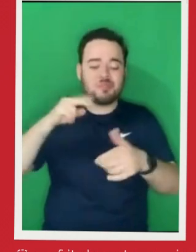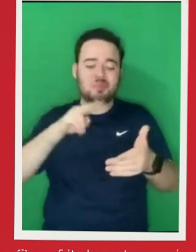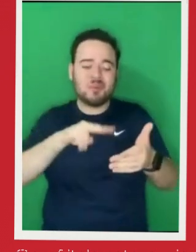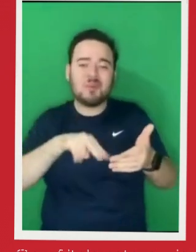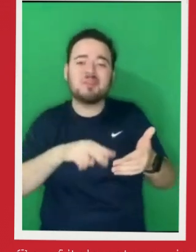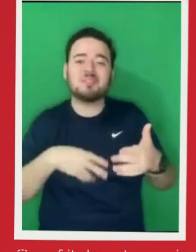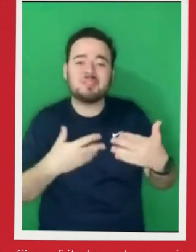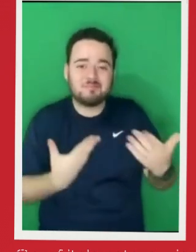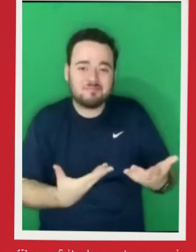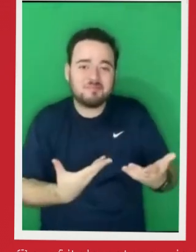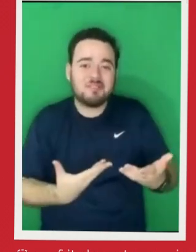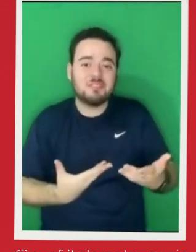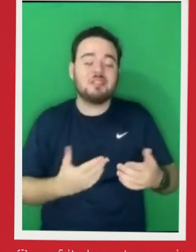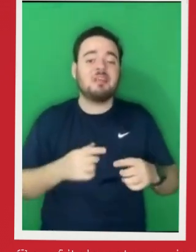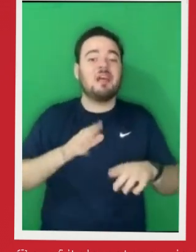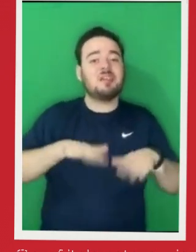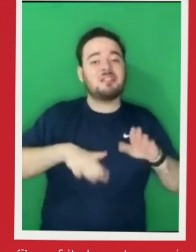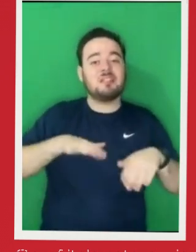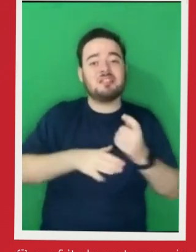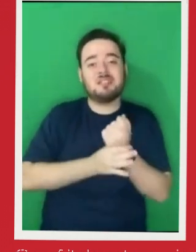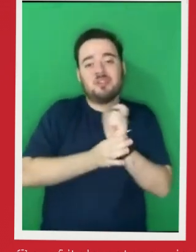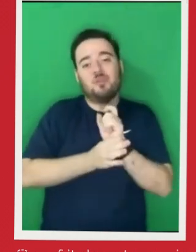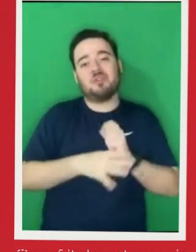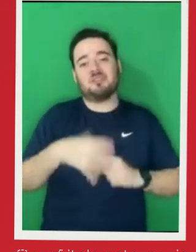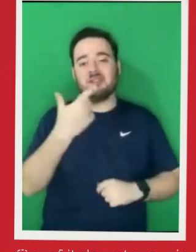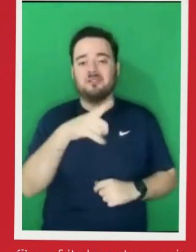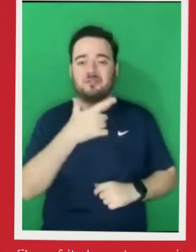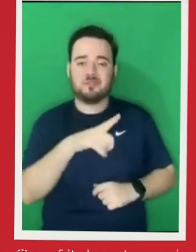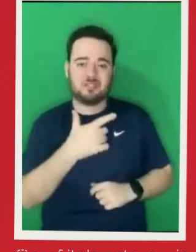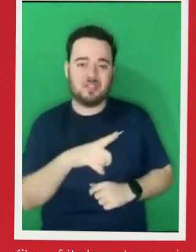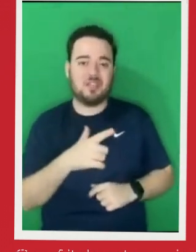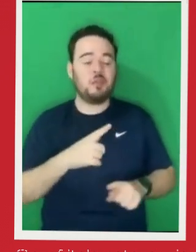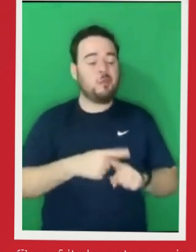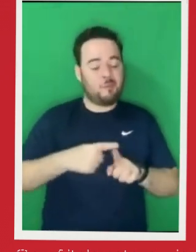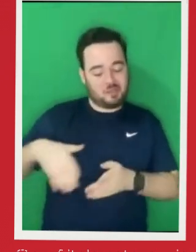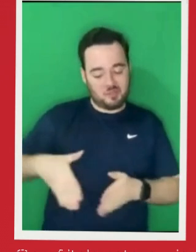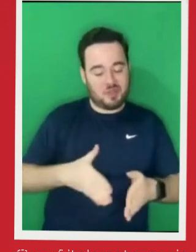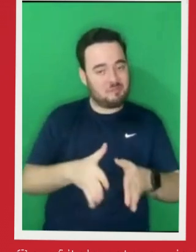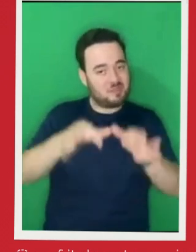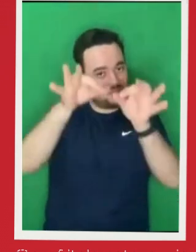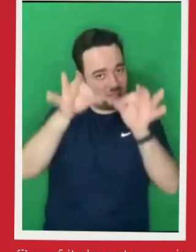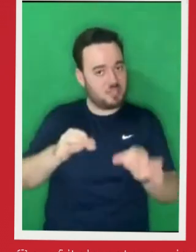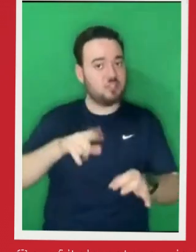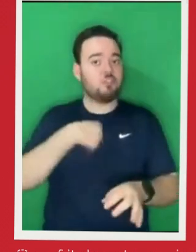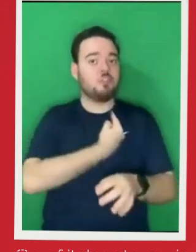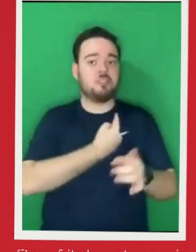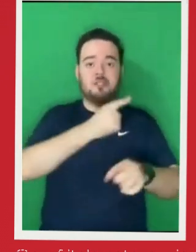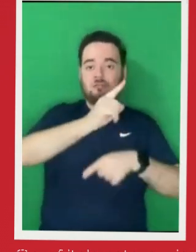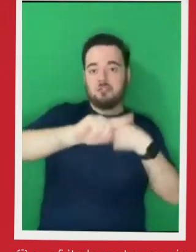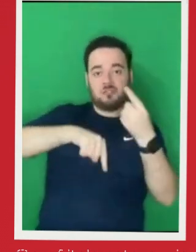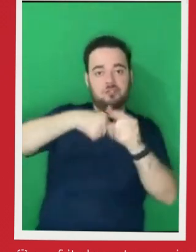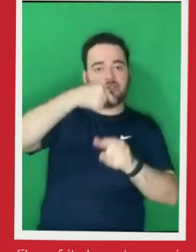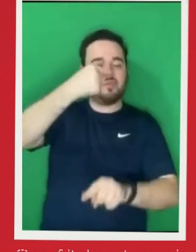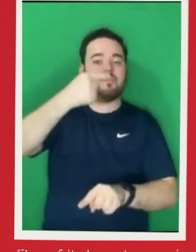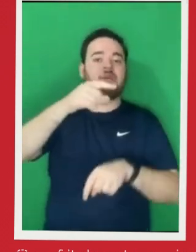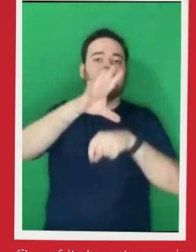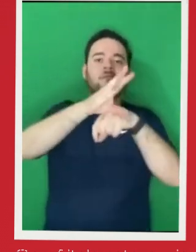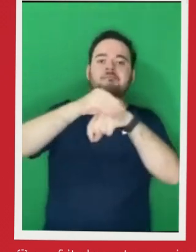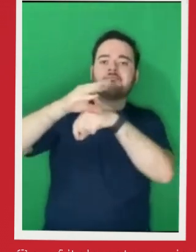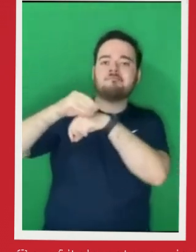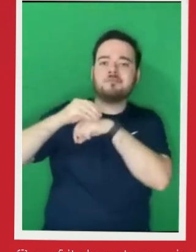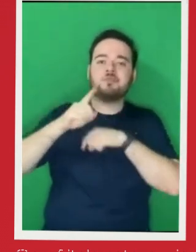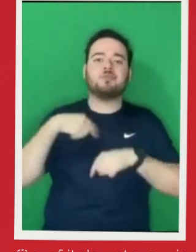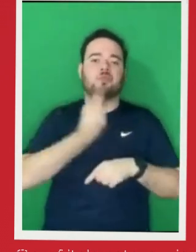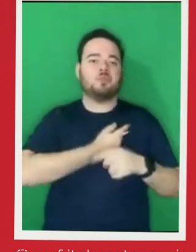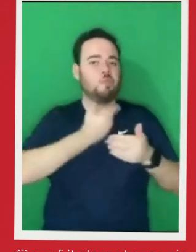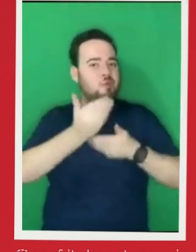escasso. Então, por mais que a gente tenha insegurança no processo, se o caminho está certo, a gente tem que ir superando e